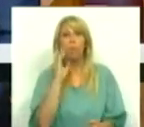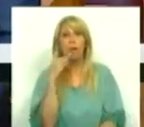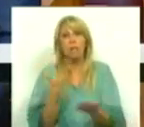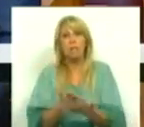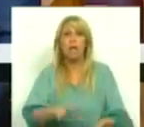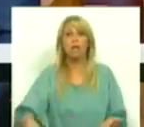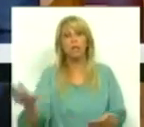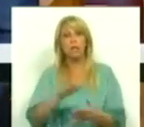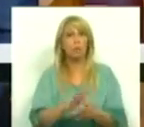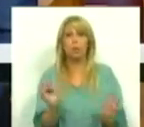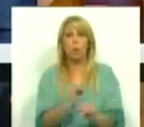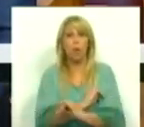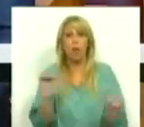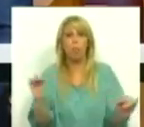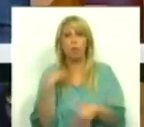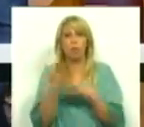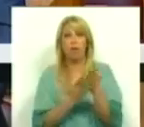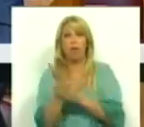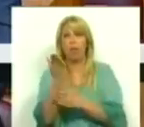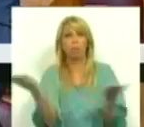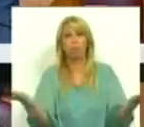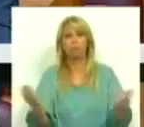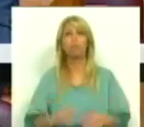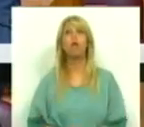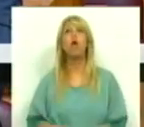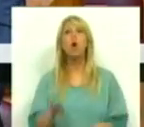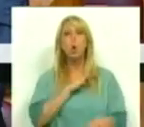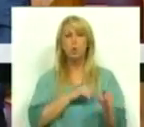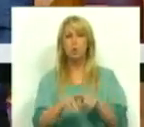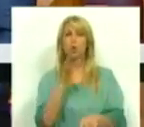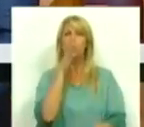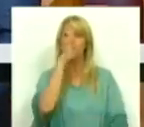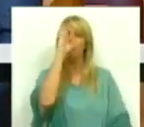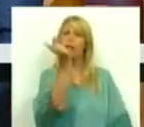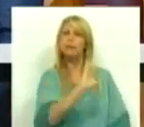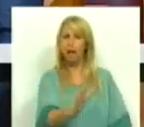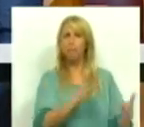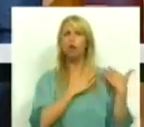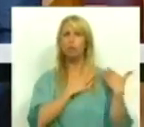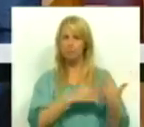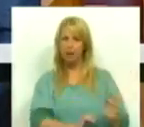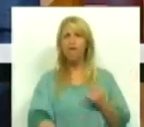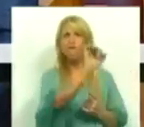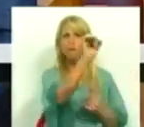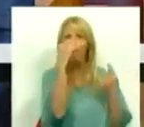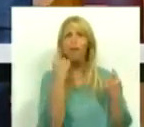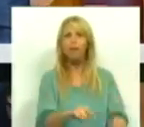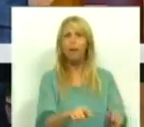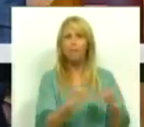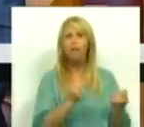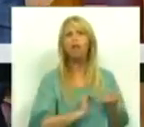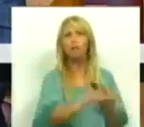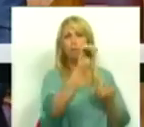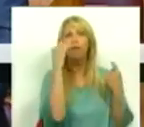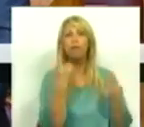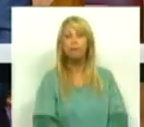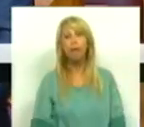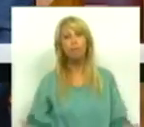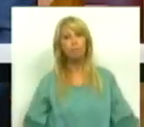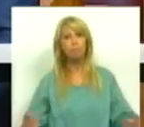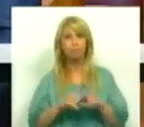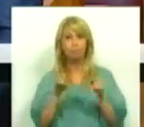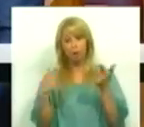ponto perfeitamente insustentável. O Sr. Deputado sabe bem das responsabilidades que o seu partido tem neste campo. Perante este histórico e estes